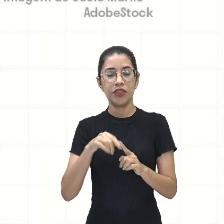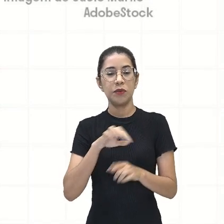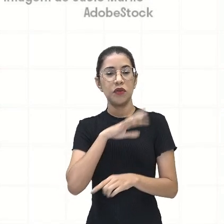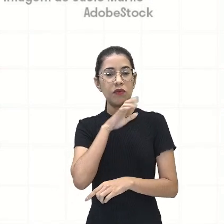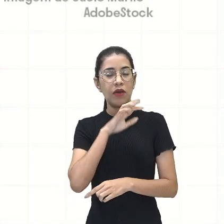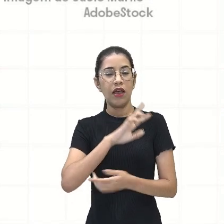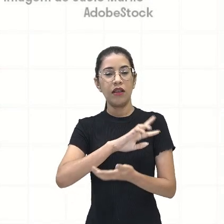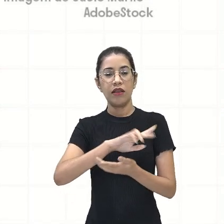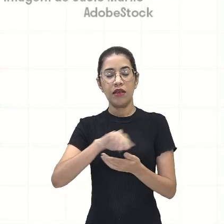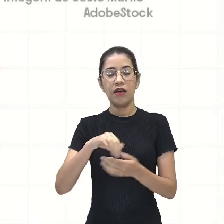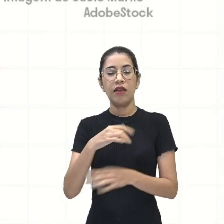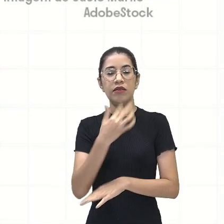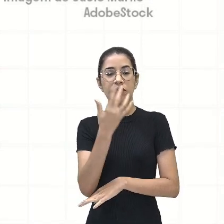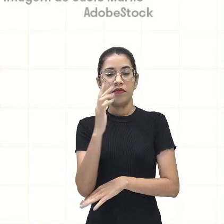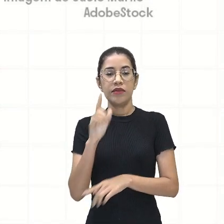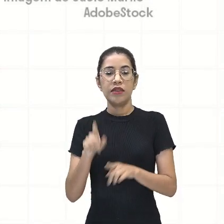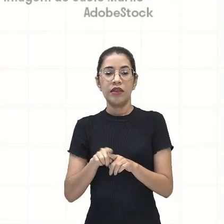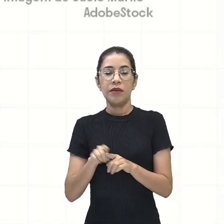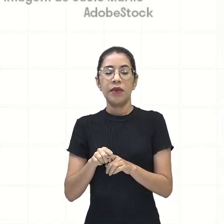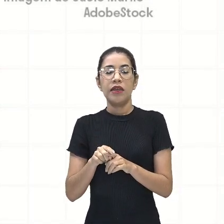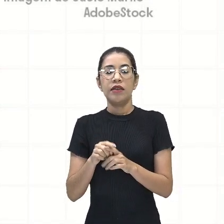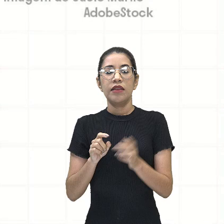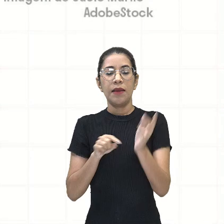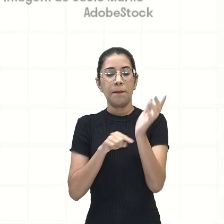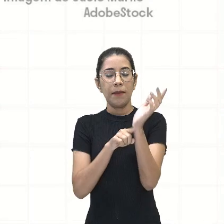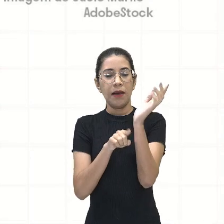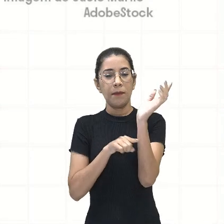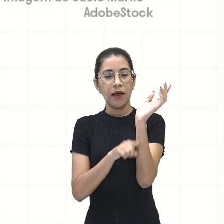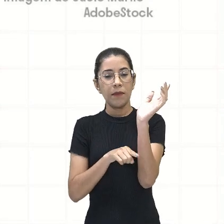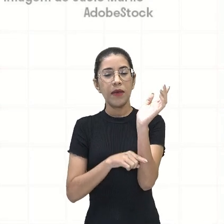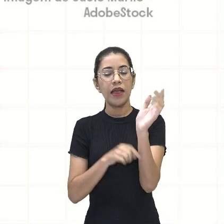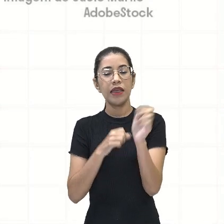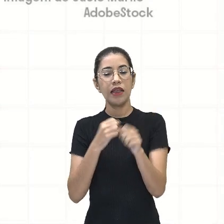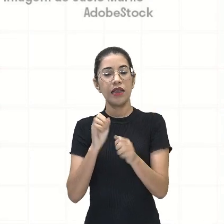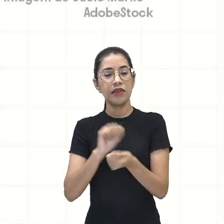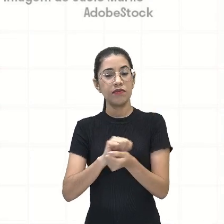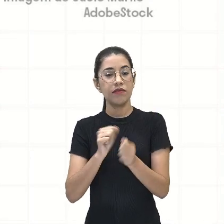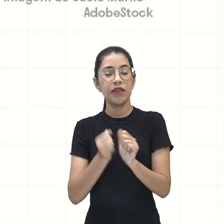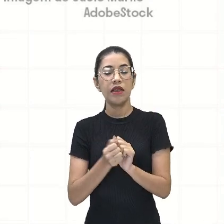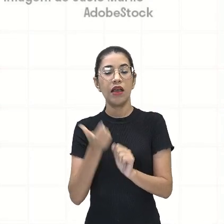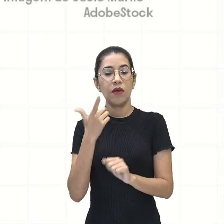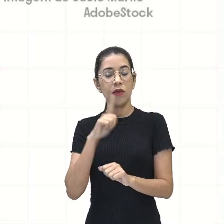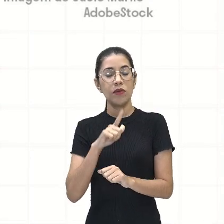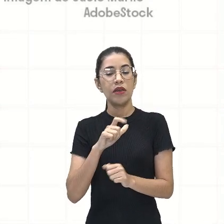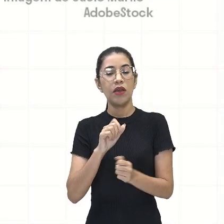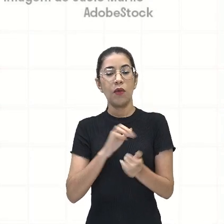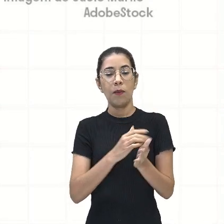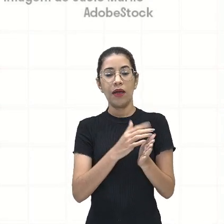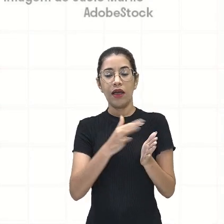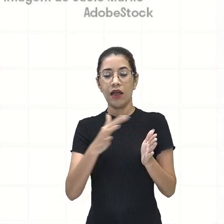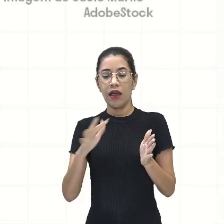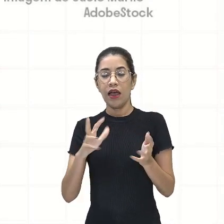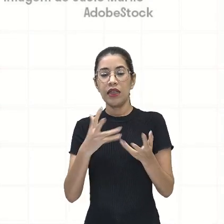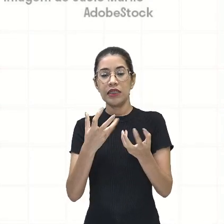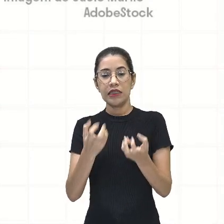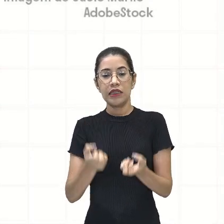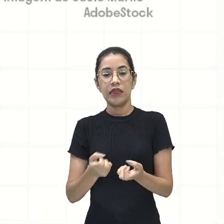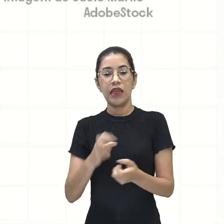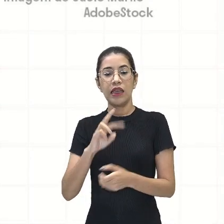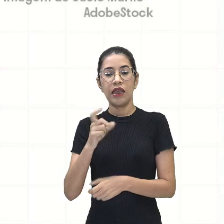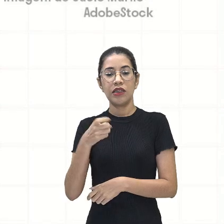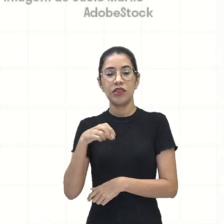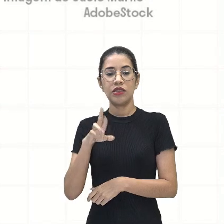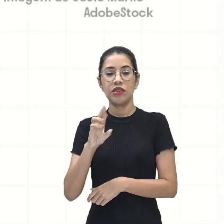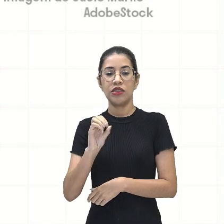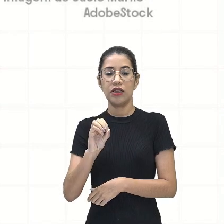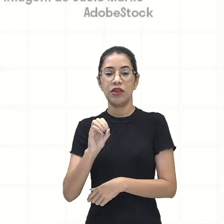e espinhentas, que elas estão adaptadas aos longos períodos de seca, que são chamadas de plantas xerófitas, elas